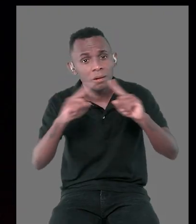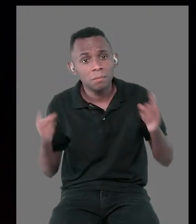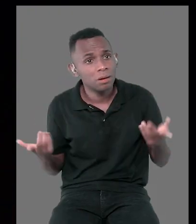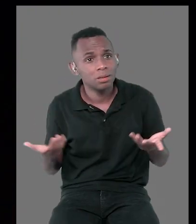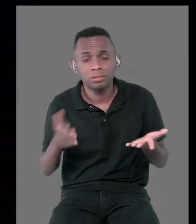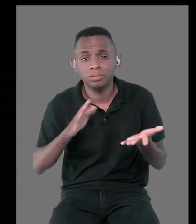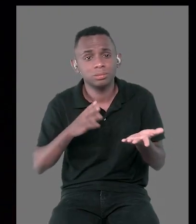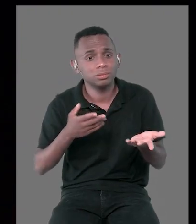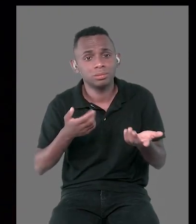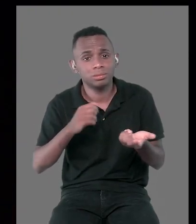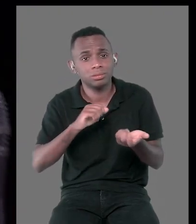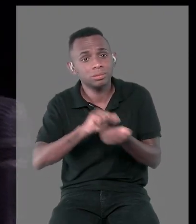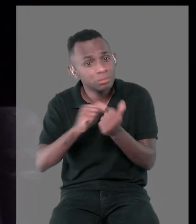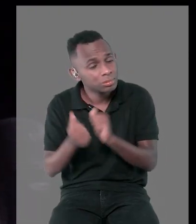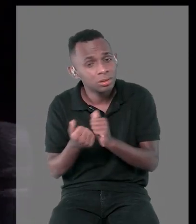não interpretava.